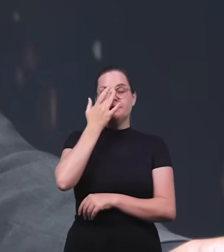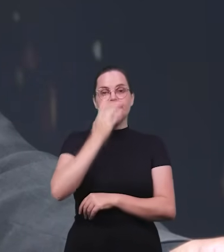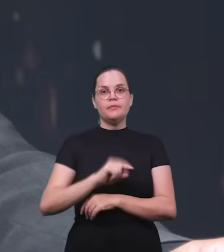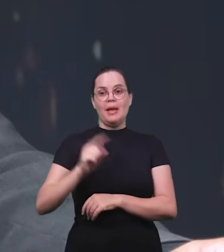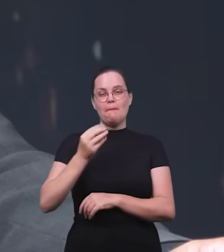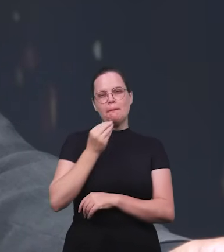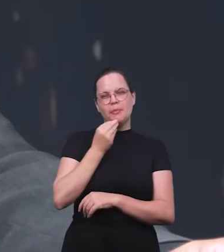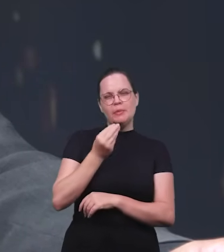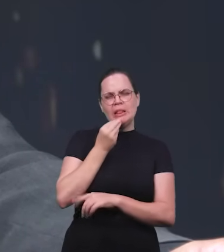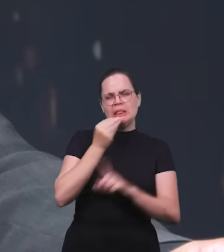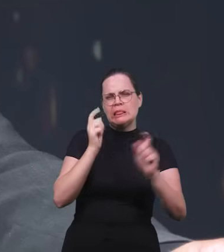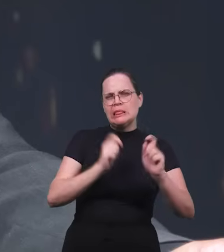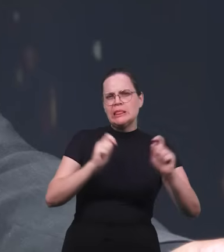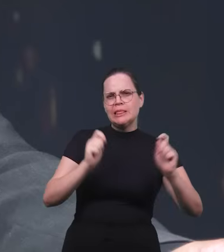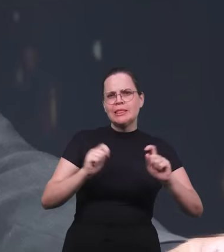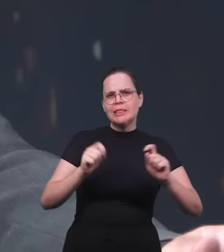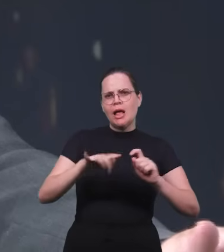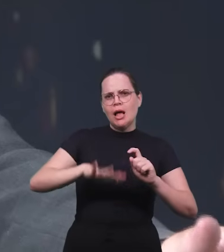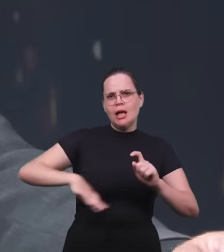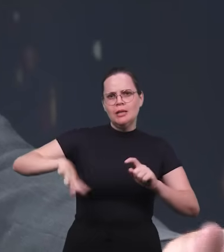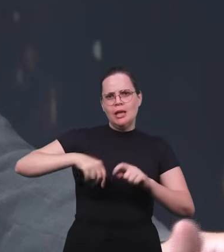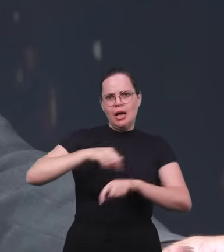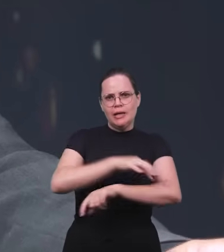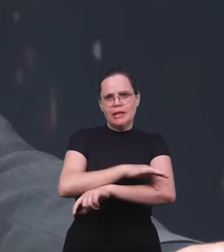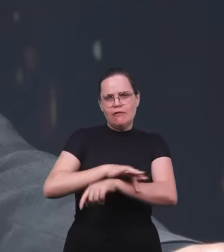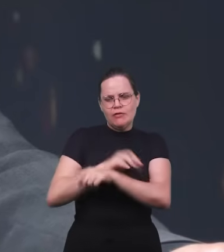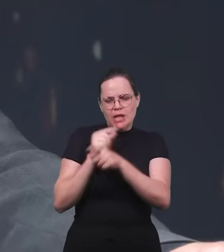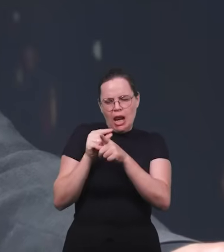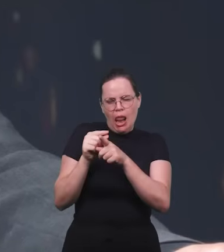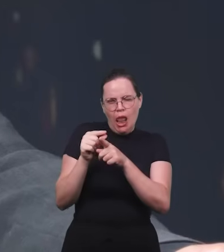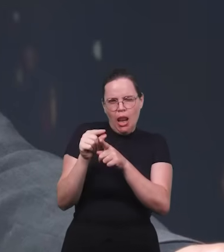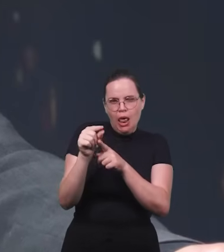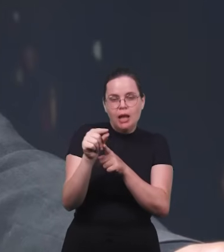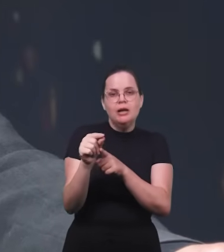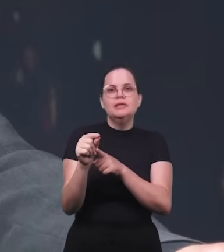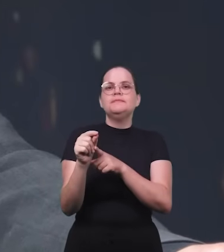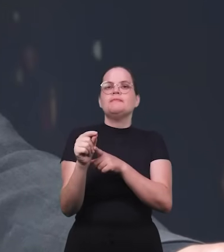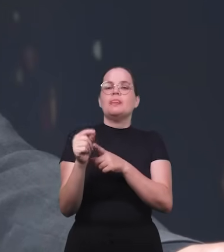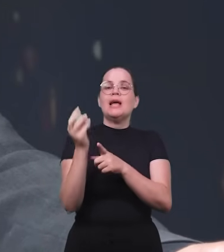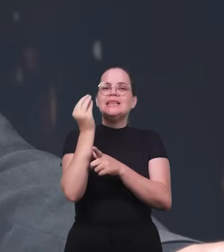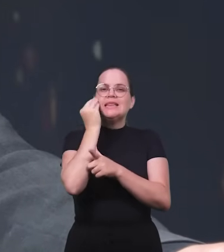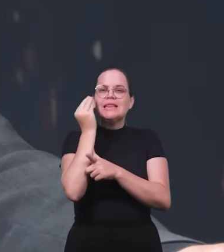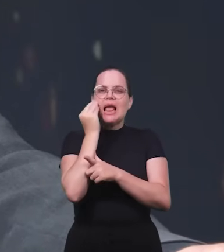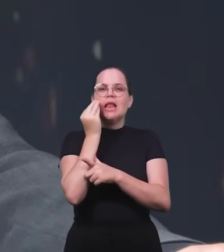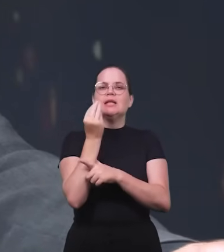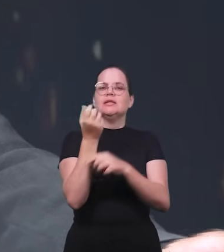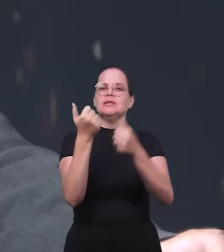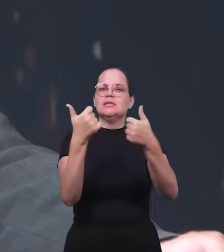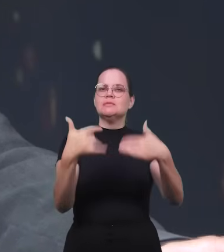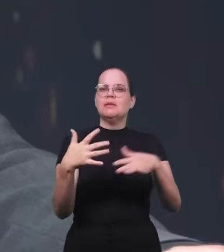essas probabilidades no mundo quântico e extrapolam isso para estabelecer teorias que são, assim,